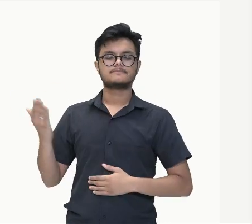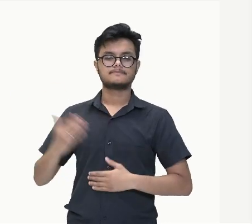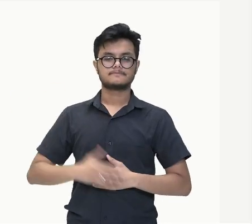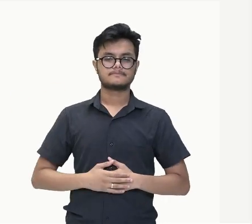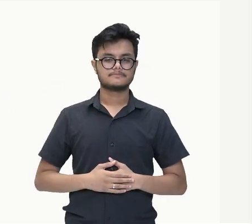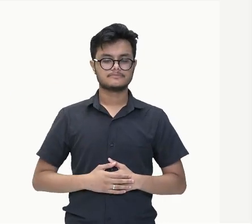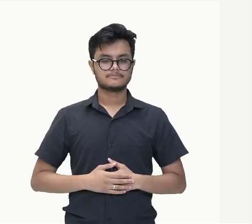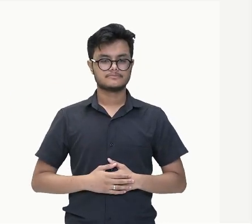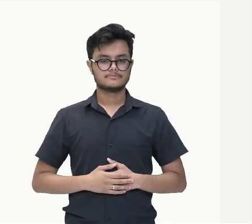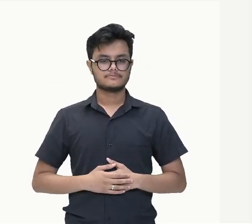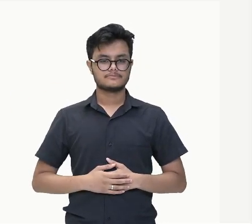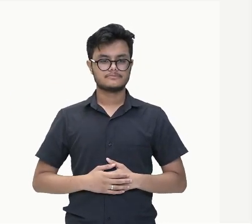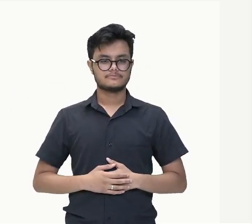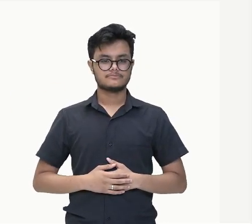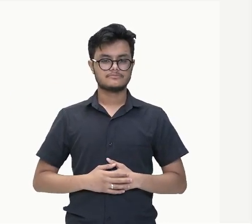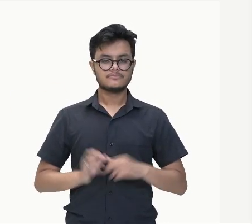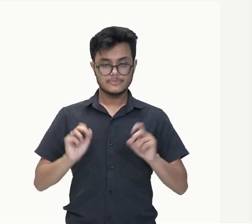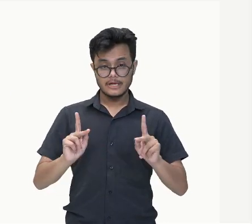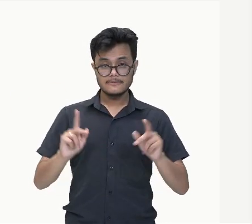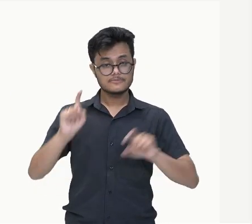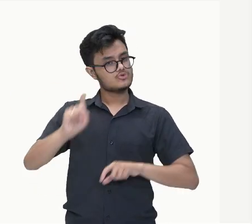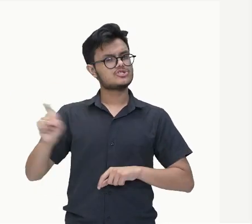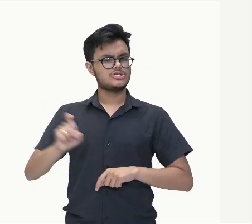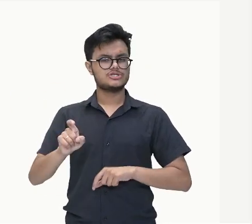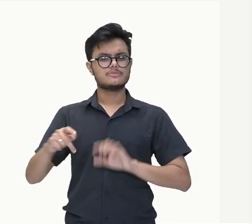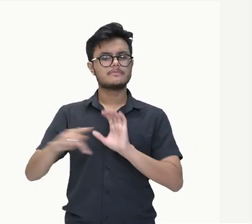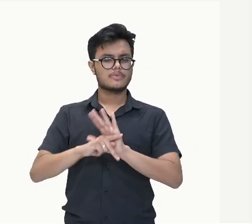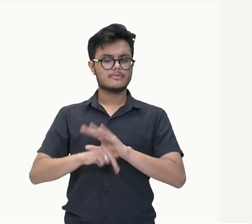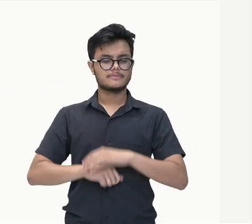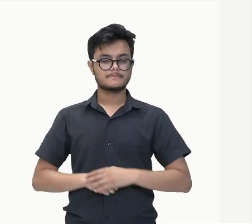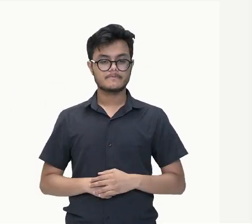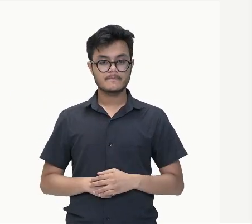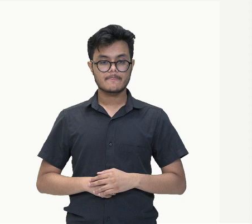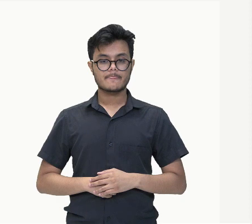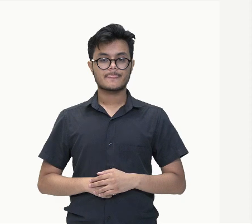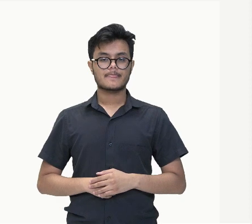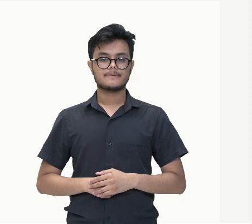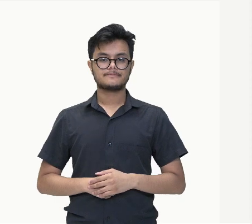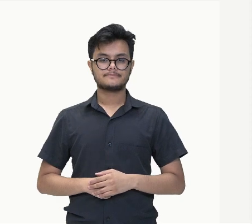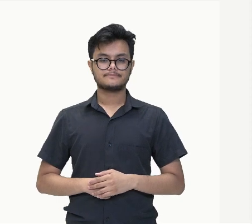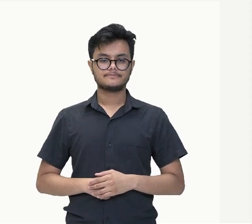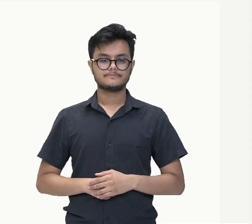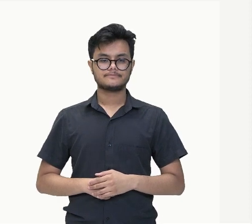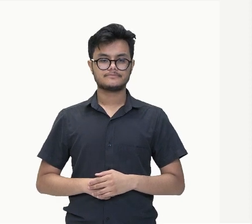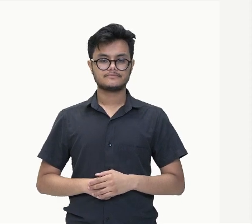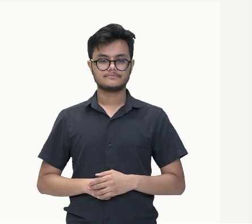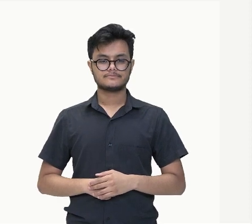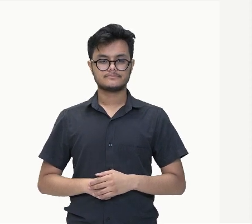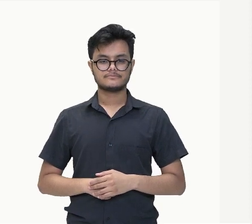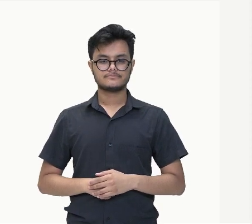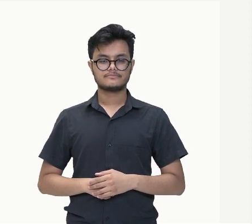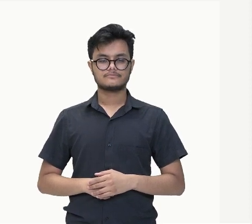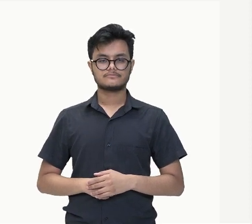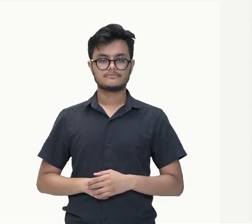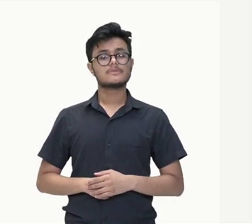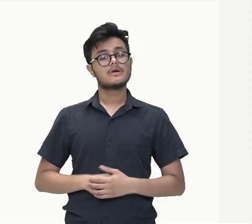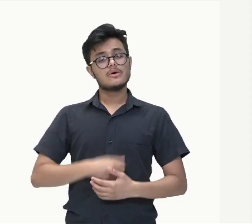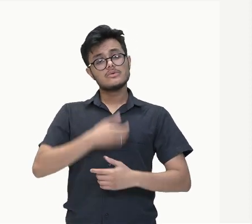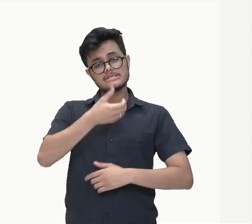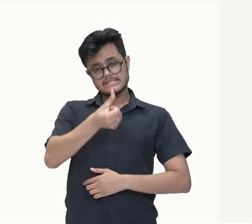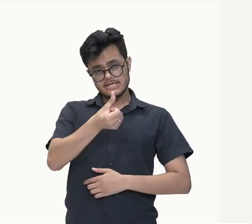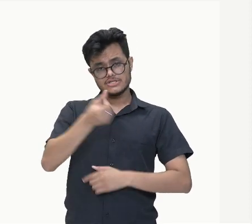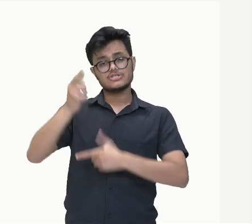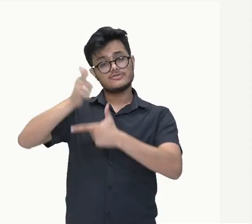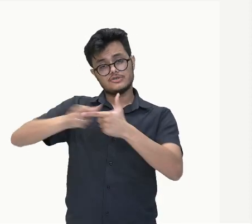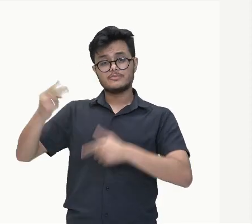coeficiente da coordenada x, tá? 6 sobre 2 é igual a